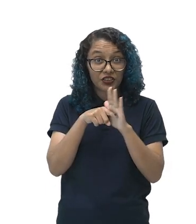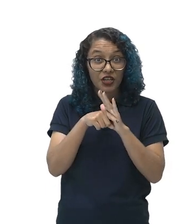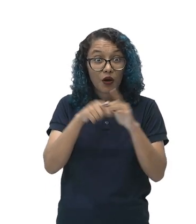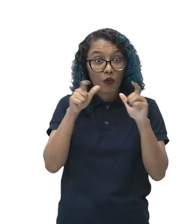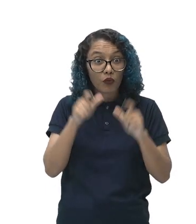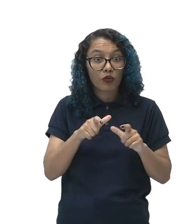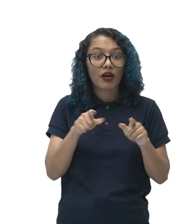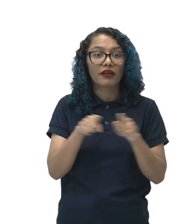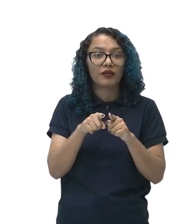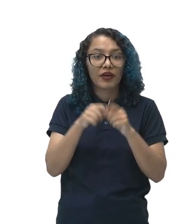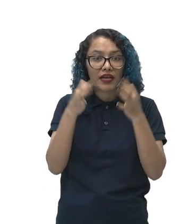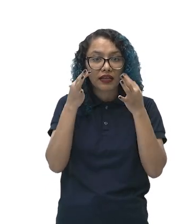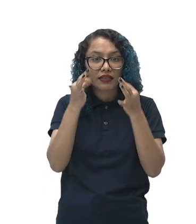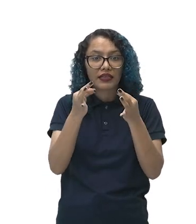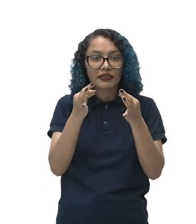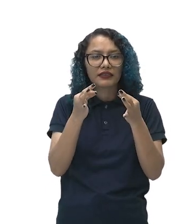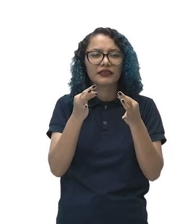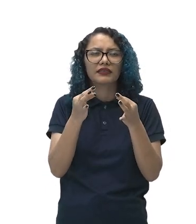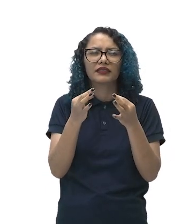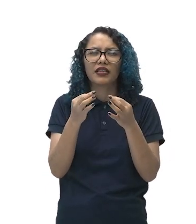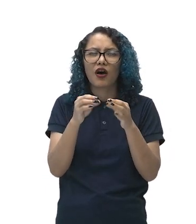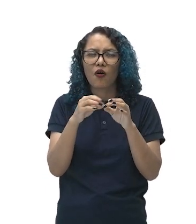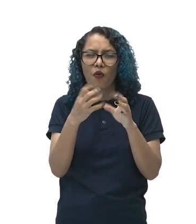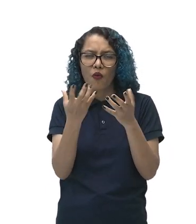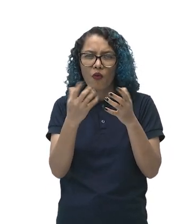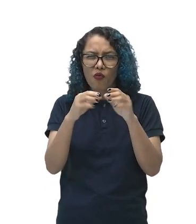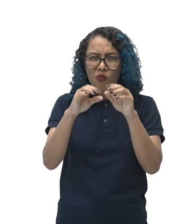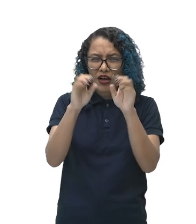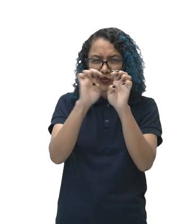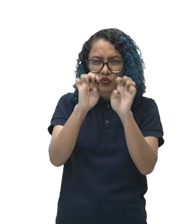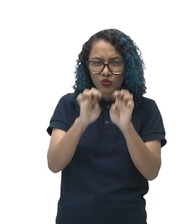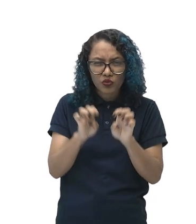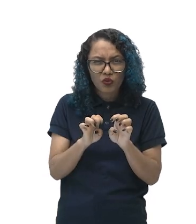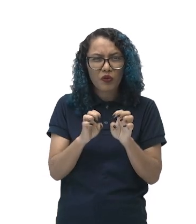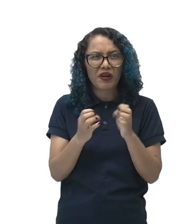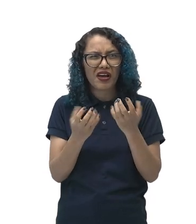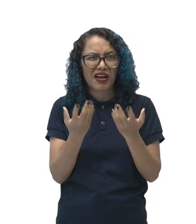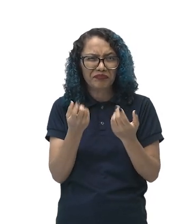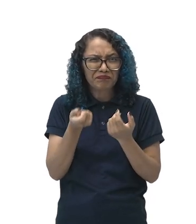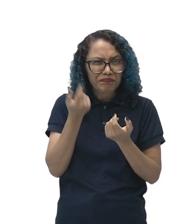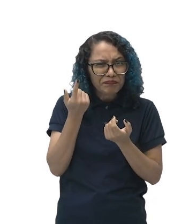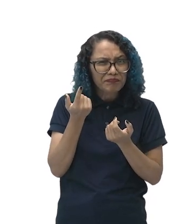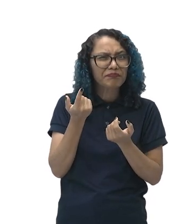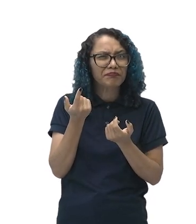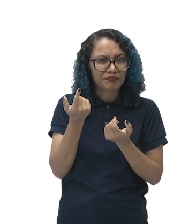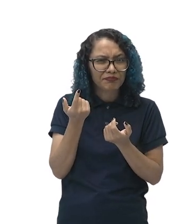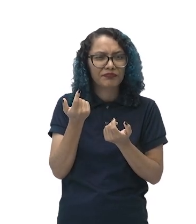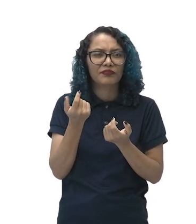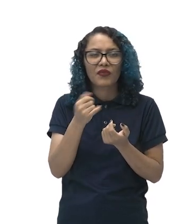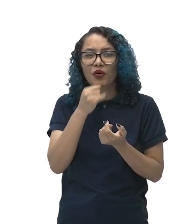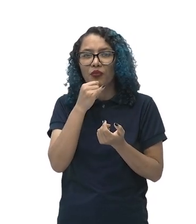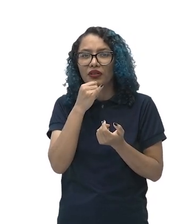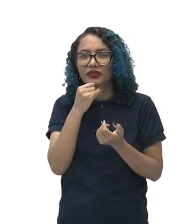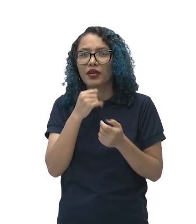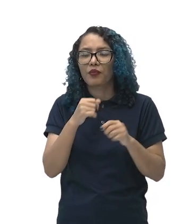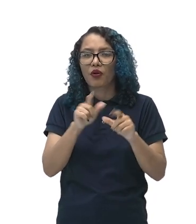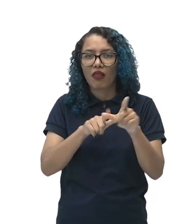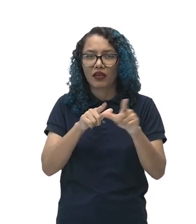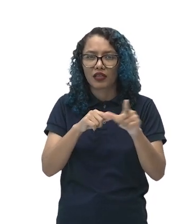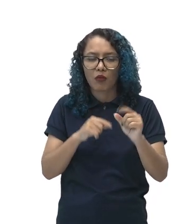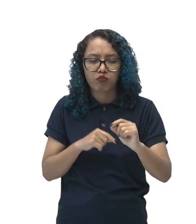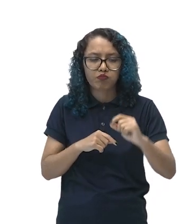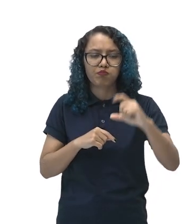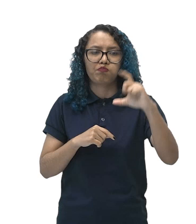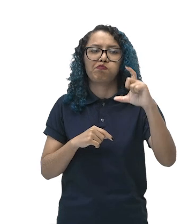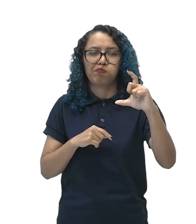às formatações incomuns. De repente, são textos que têm assim letras grandes, fora